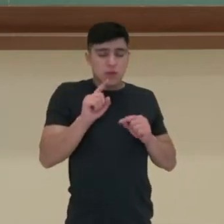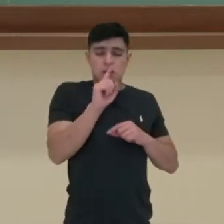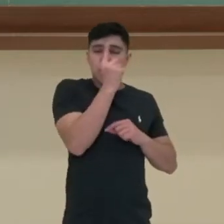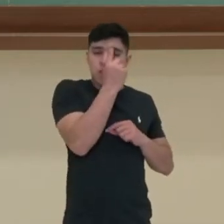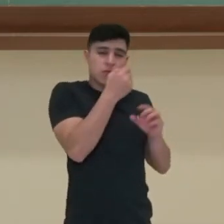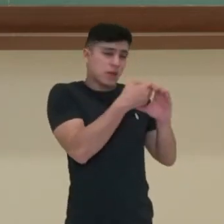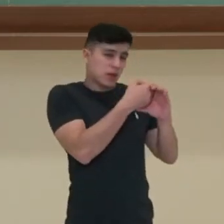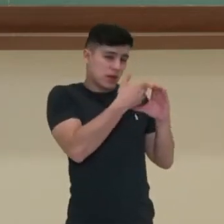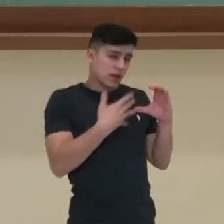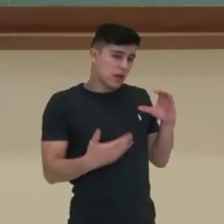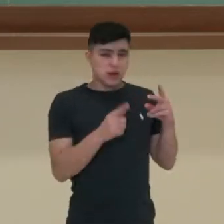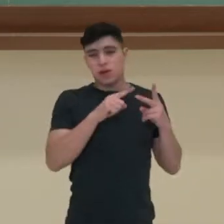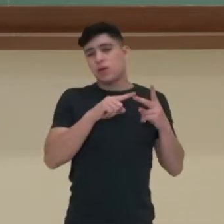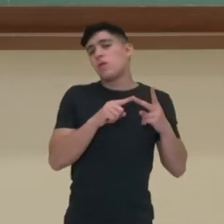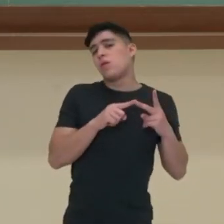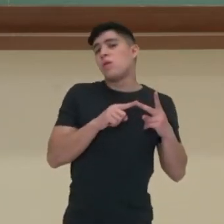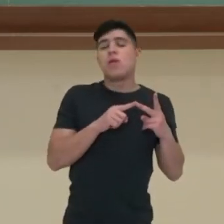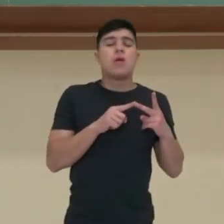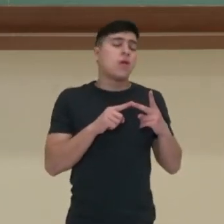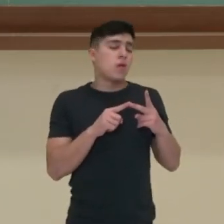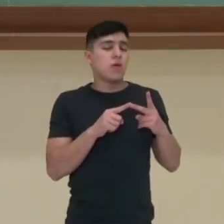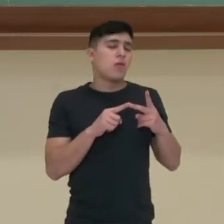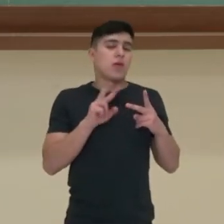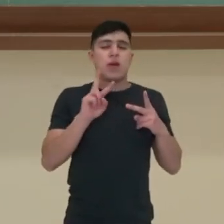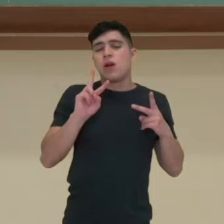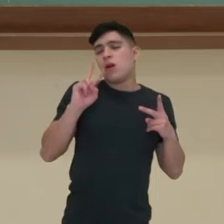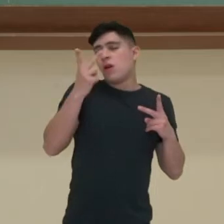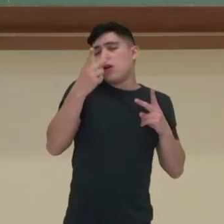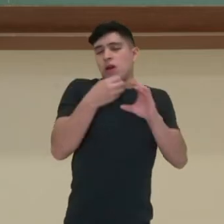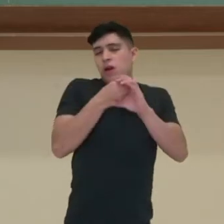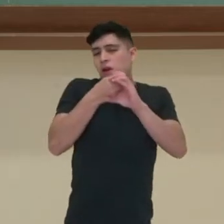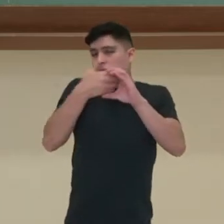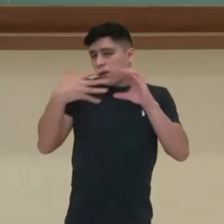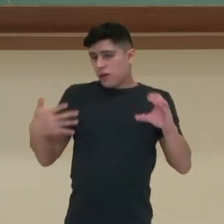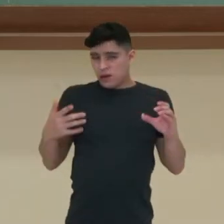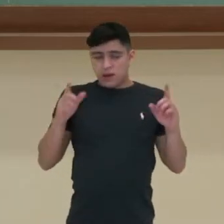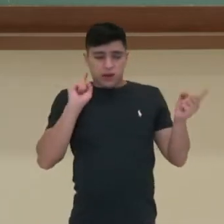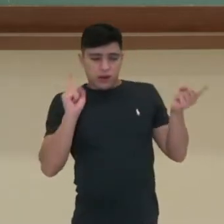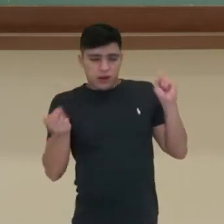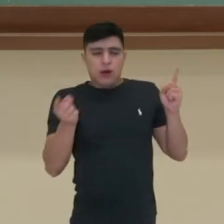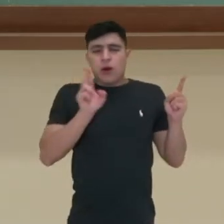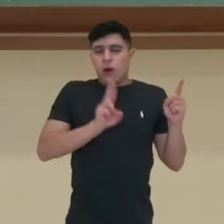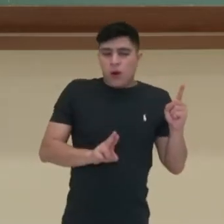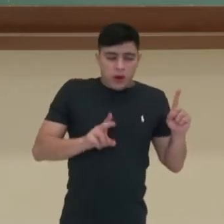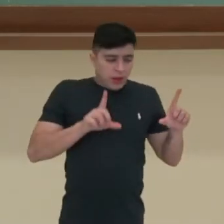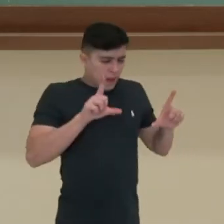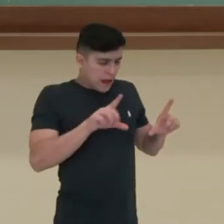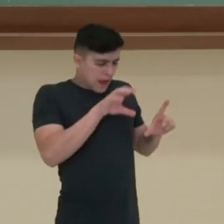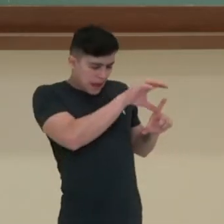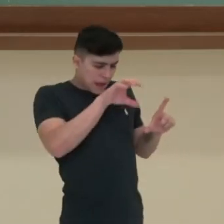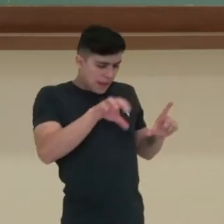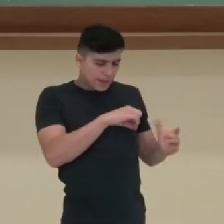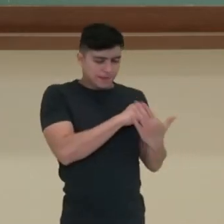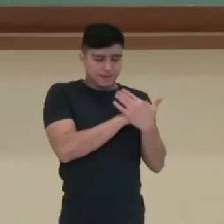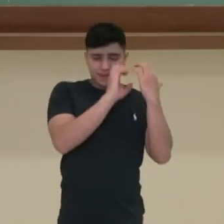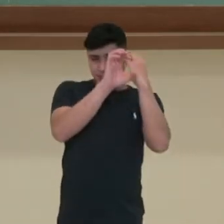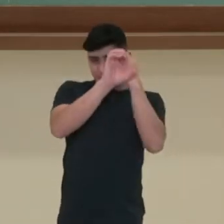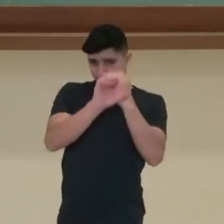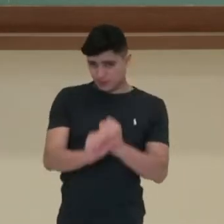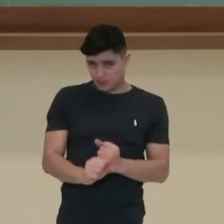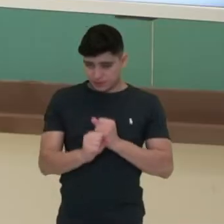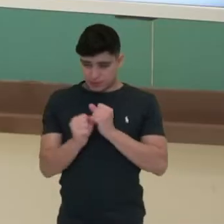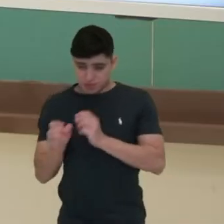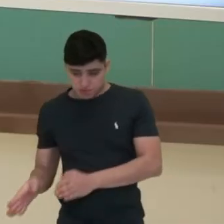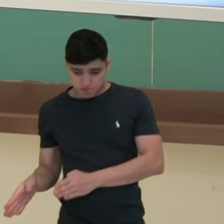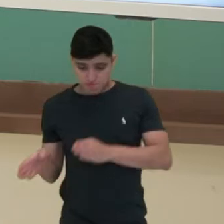monohibridismo, com polihibridismo, com dihibridismo, tá? Nas 2 situações você consegue utilizar, tá?